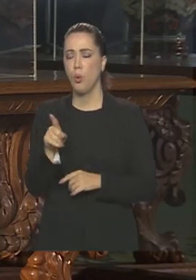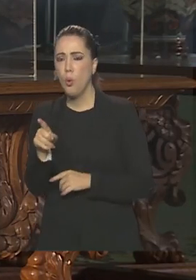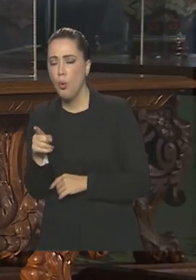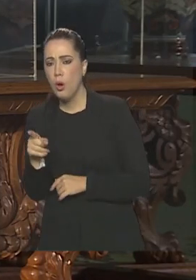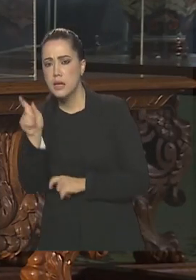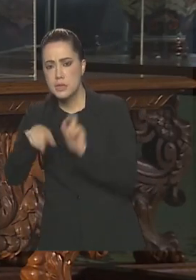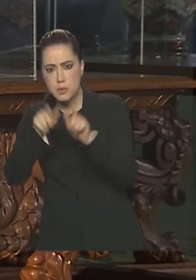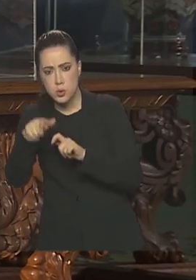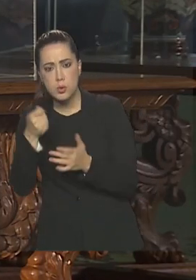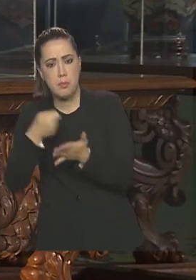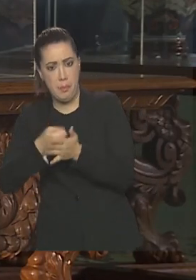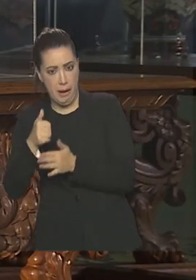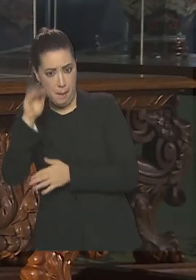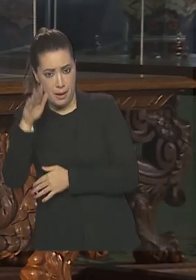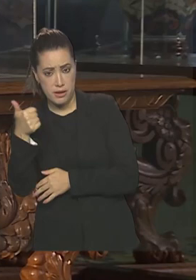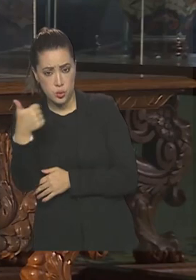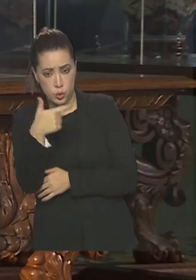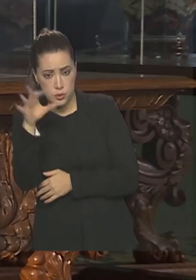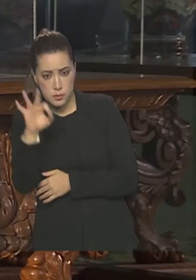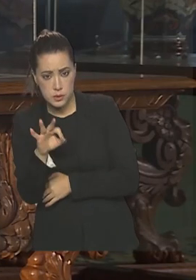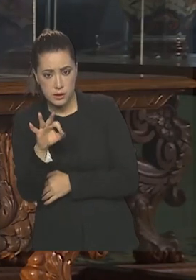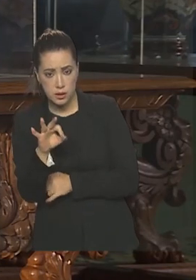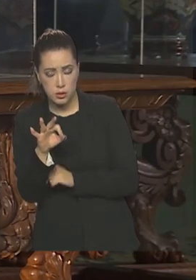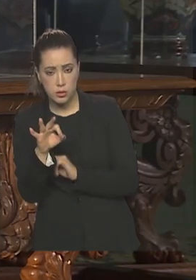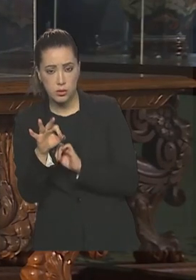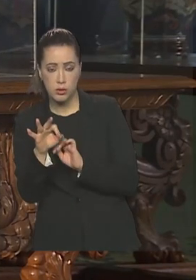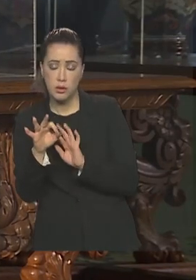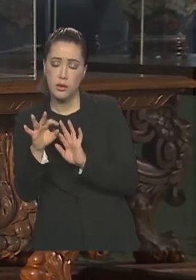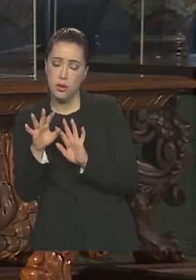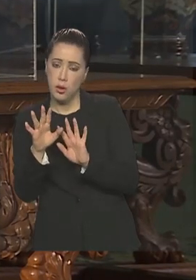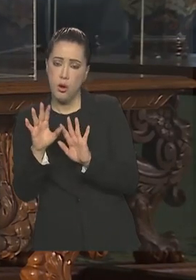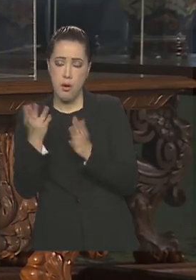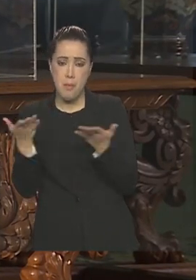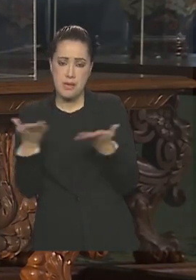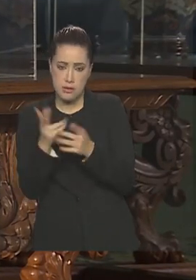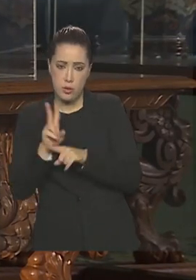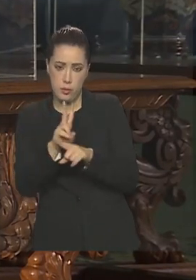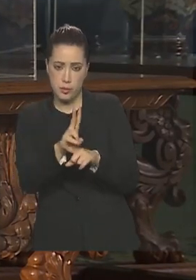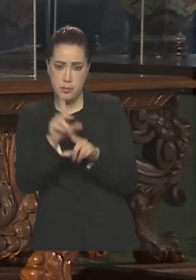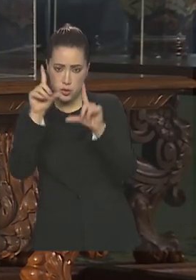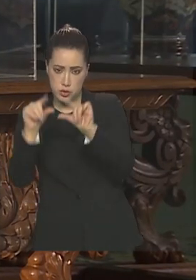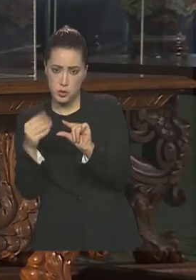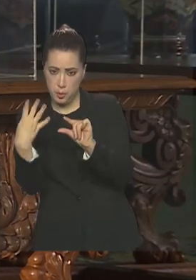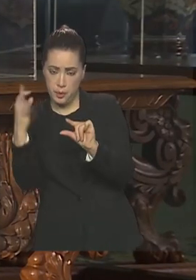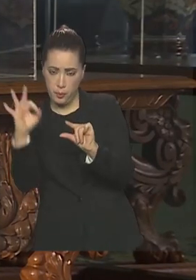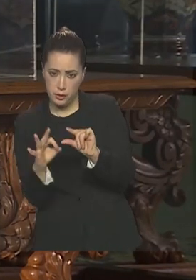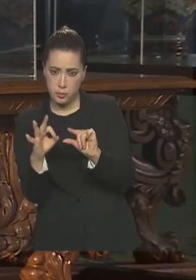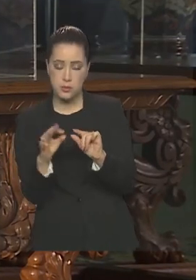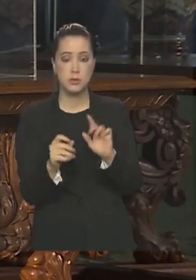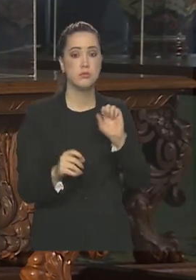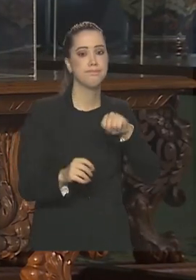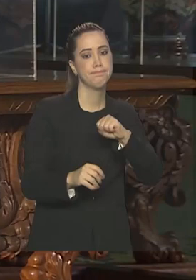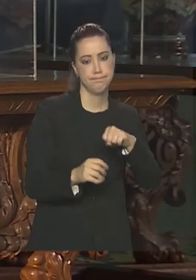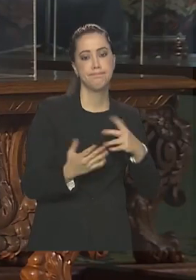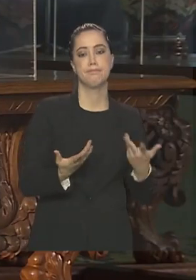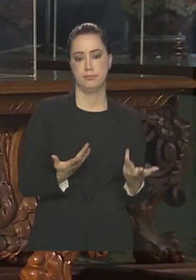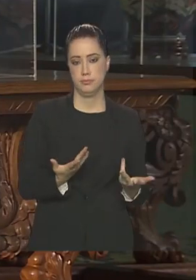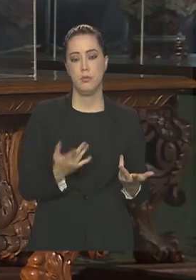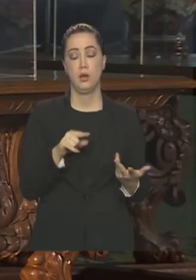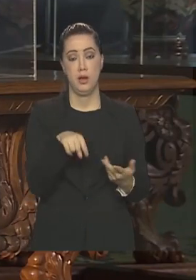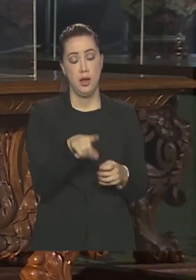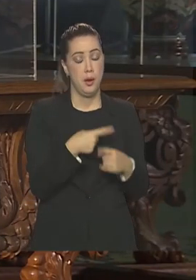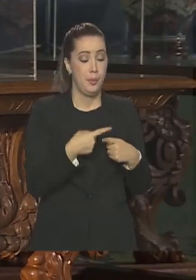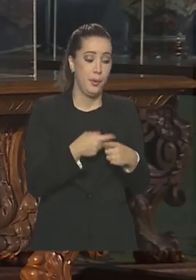em cima da conta de energia elétrica. Exatamente. E esse é o efeito positivo da conta Covid, porque estamos em um ano em que toda a